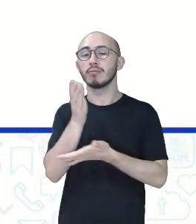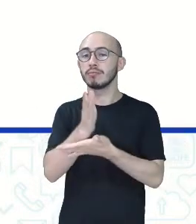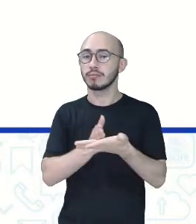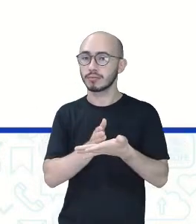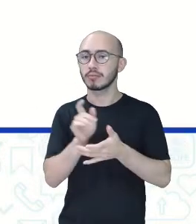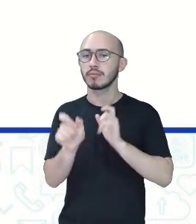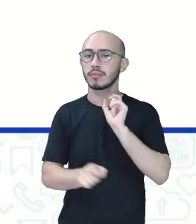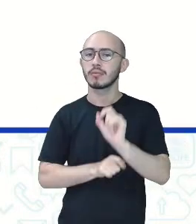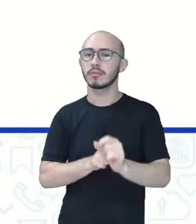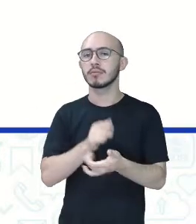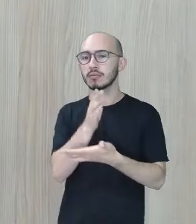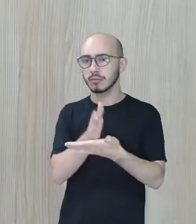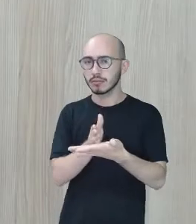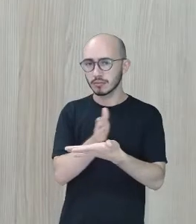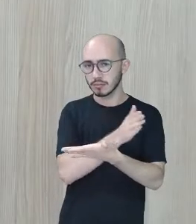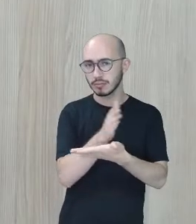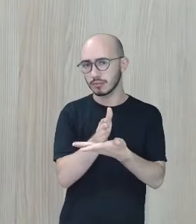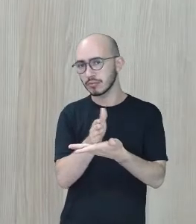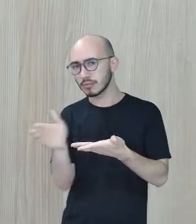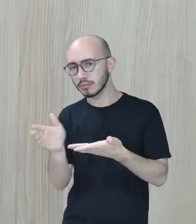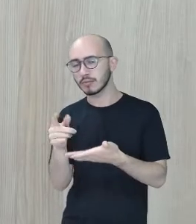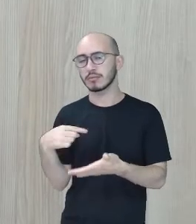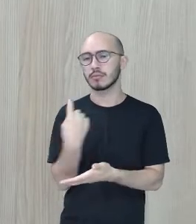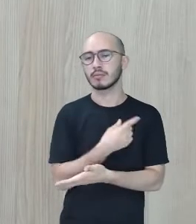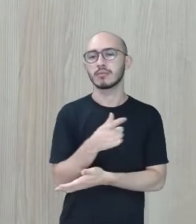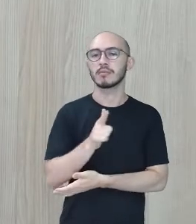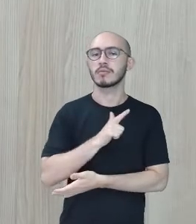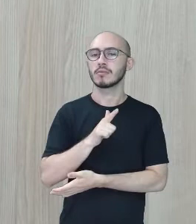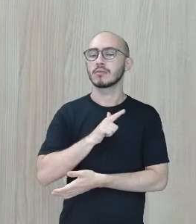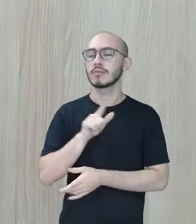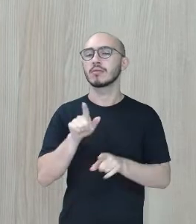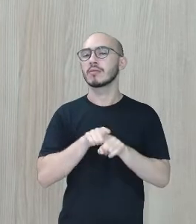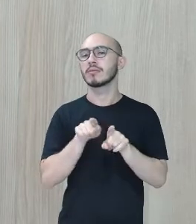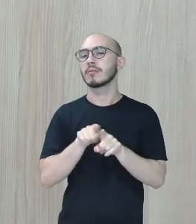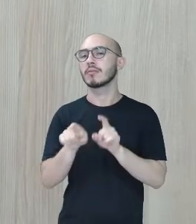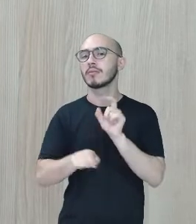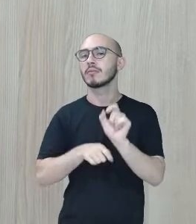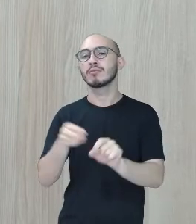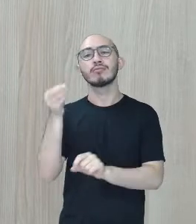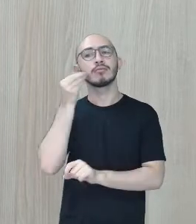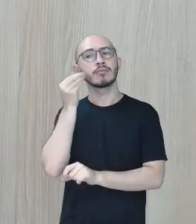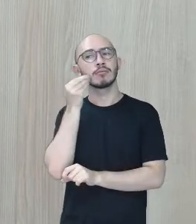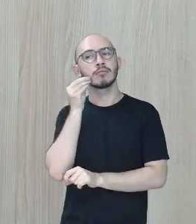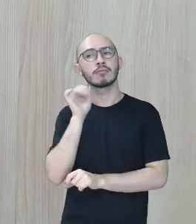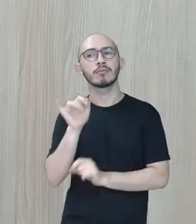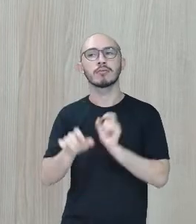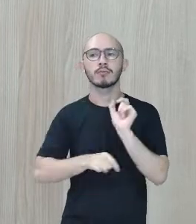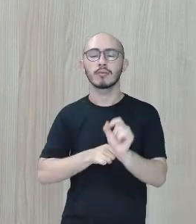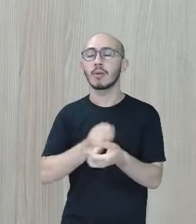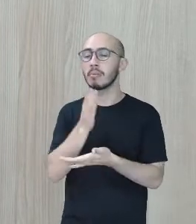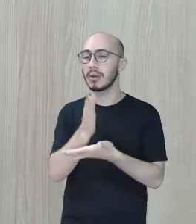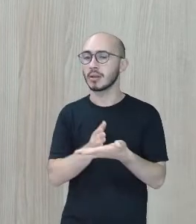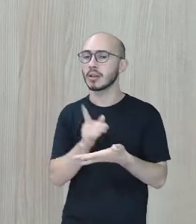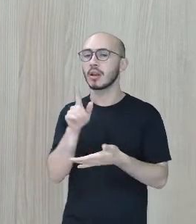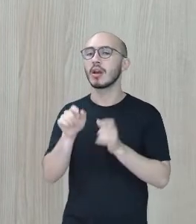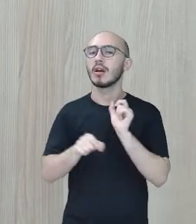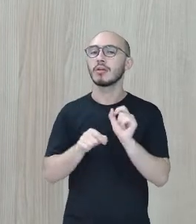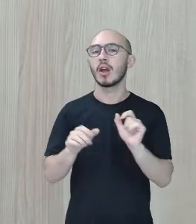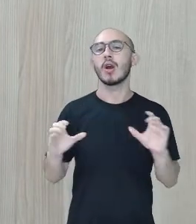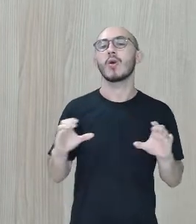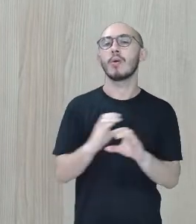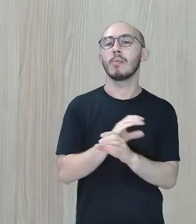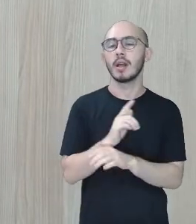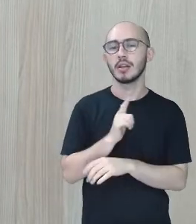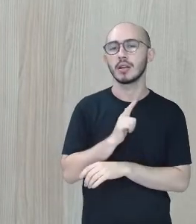entenda metade da quantidade de elementos que a gente tem e busque essa posição aí. Se essa metade for uma metade inteira, né, se a